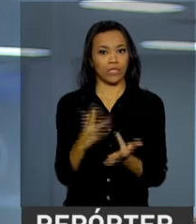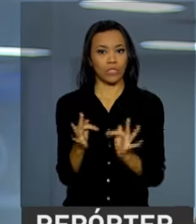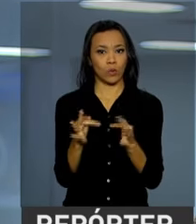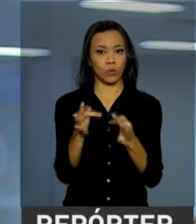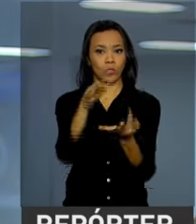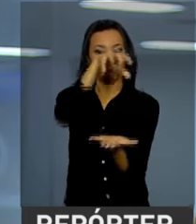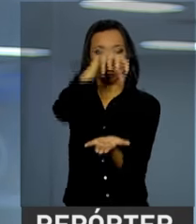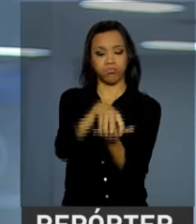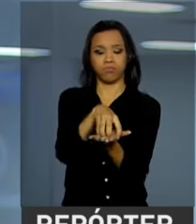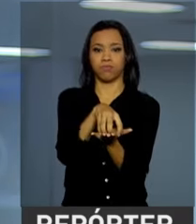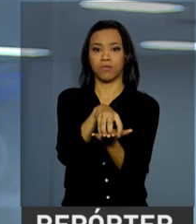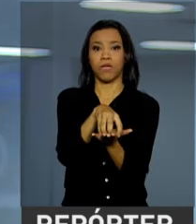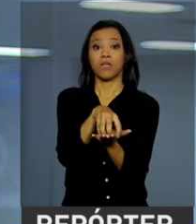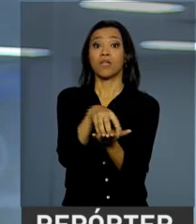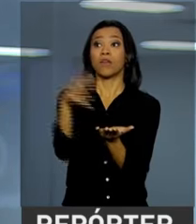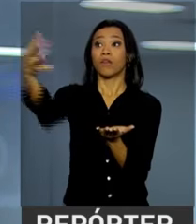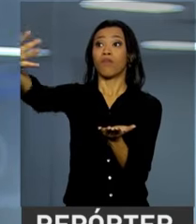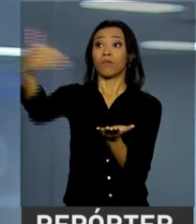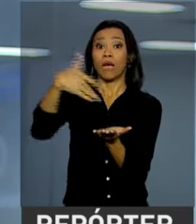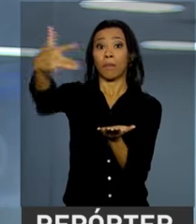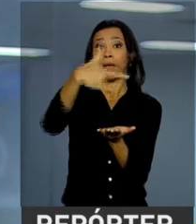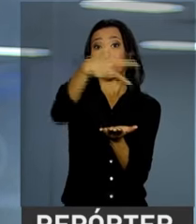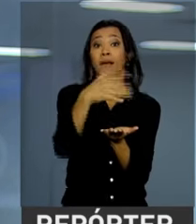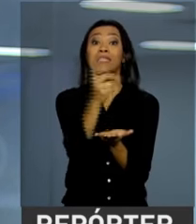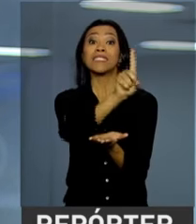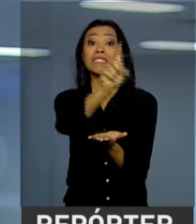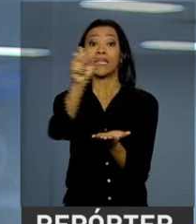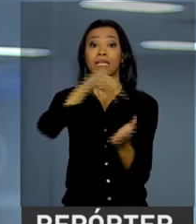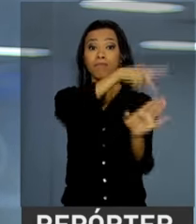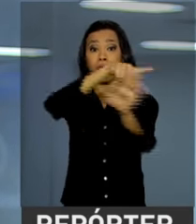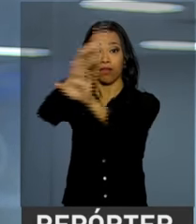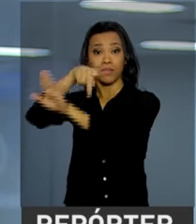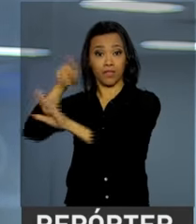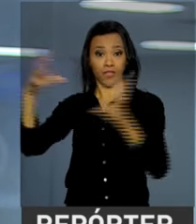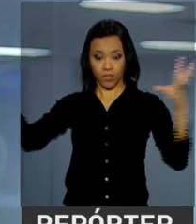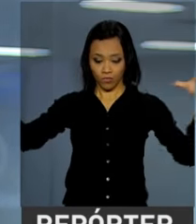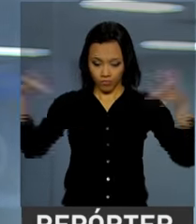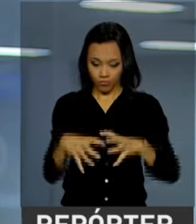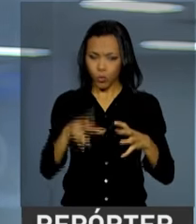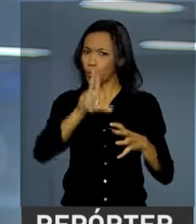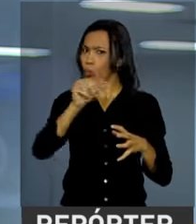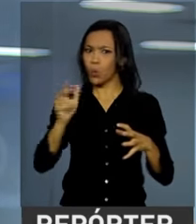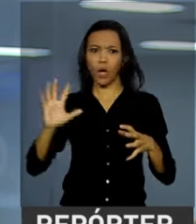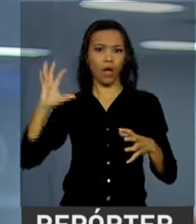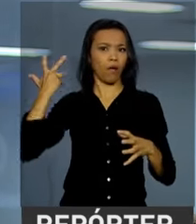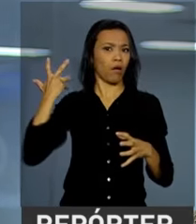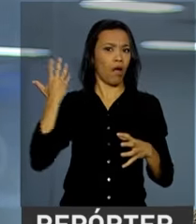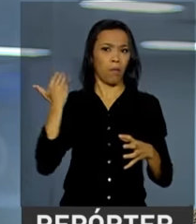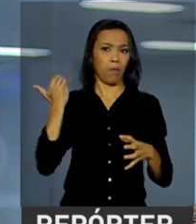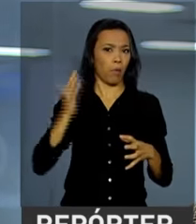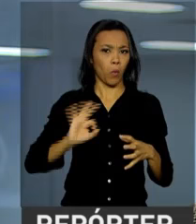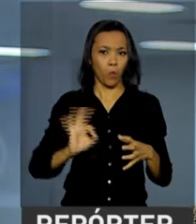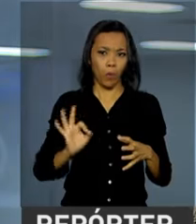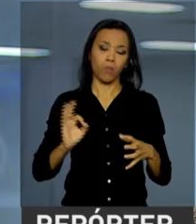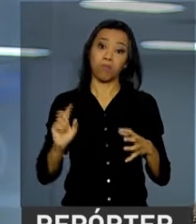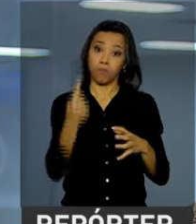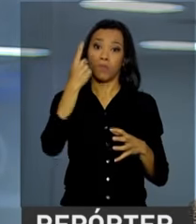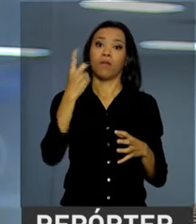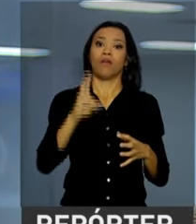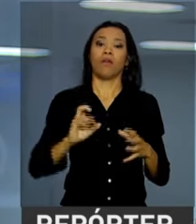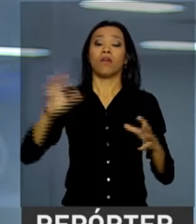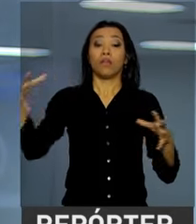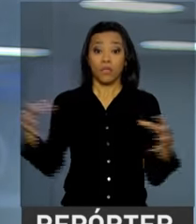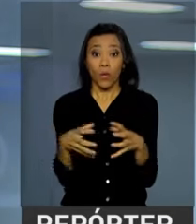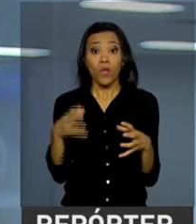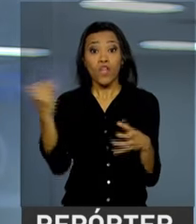abrigar 100 nações e os seus serviços de inteligência de todo mundo estarão aqui. Nunca aconteceu isso. Então nós podemos dizer que as